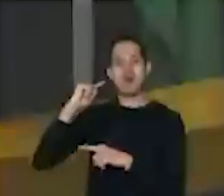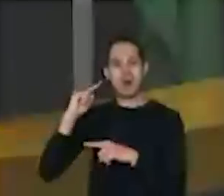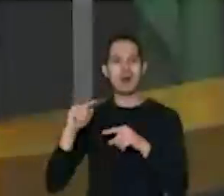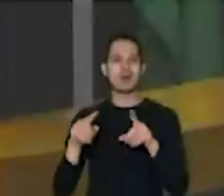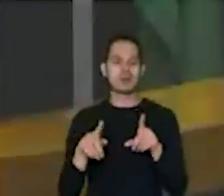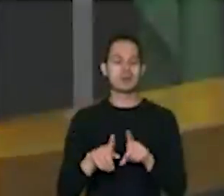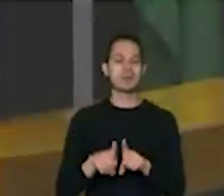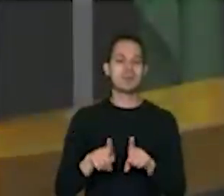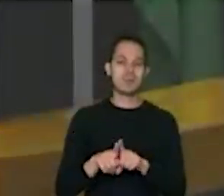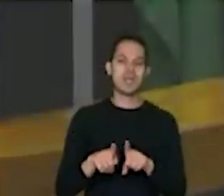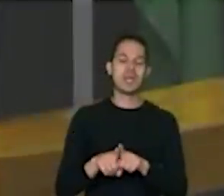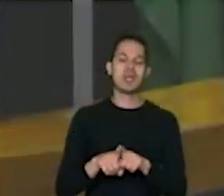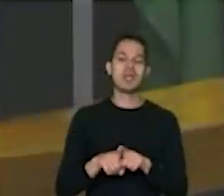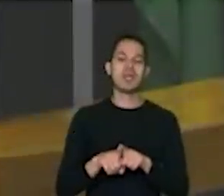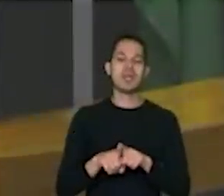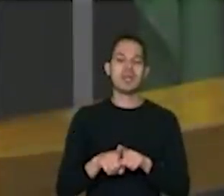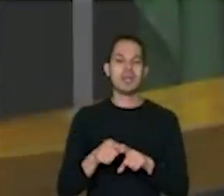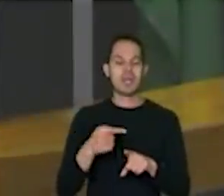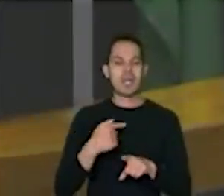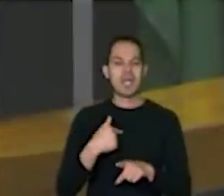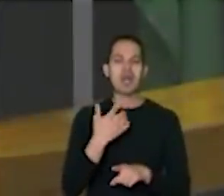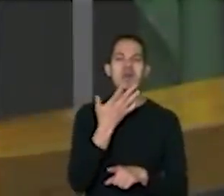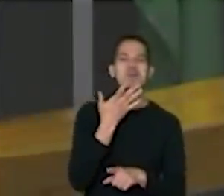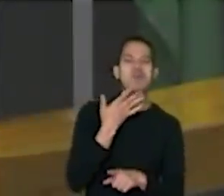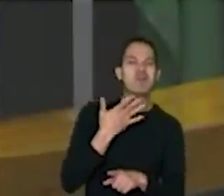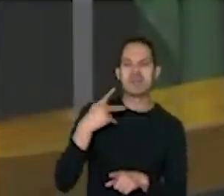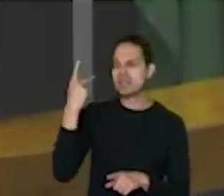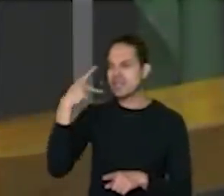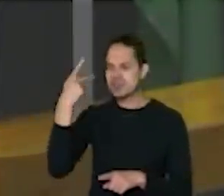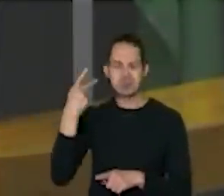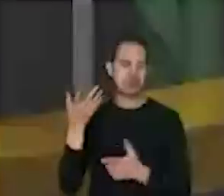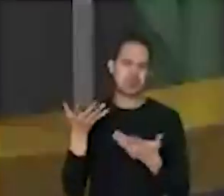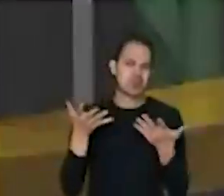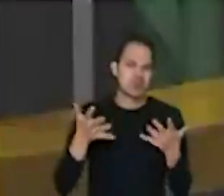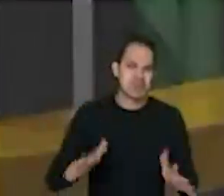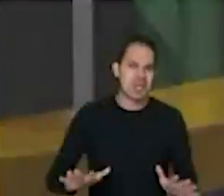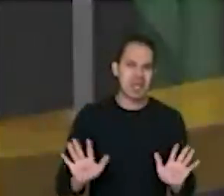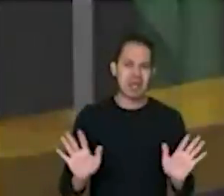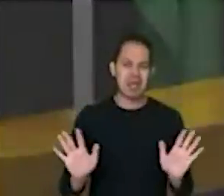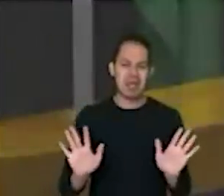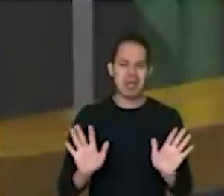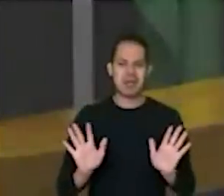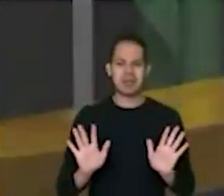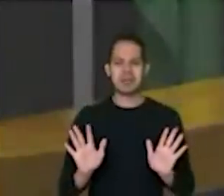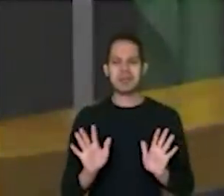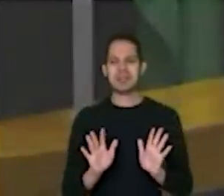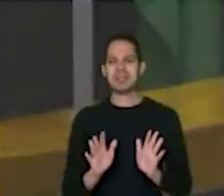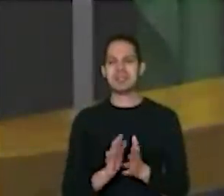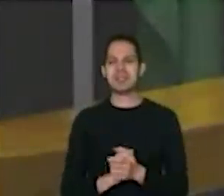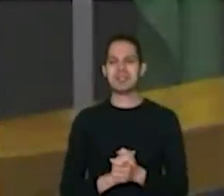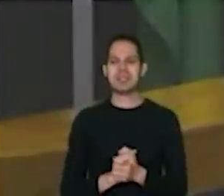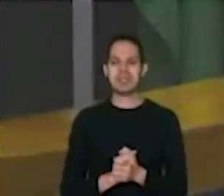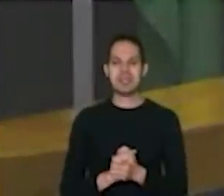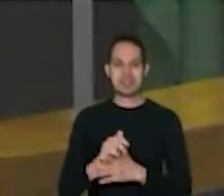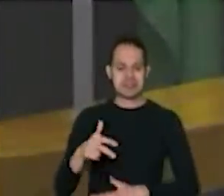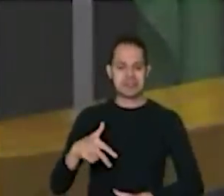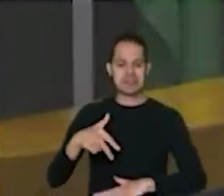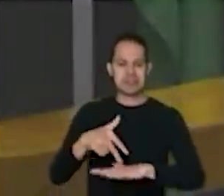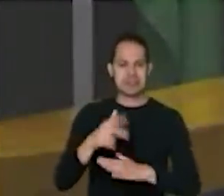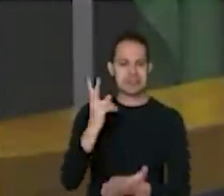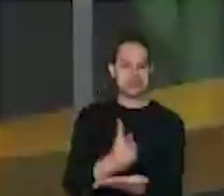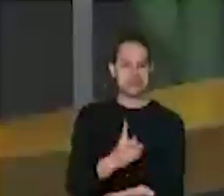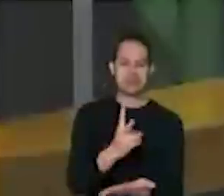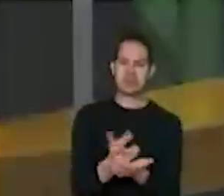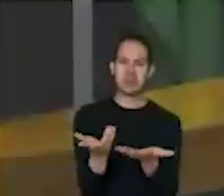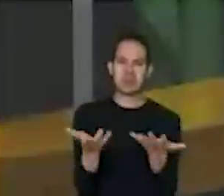eu não tenho pretensão de ser político eu não tenho pretensão de ditar aqui direto